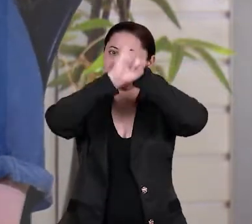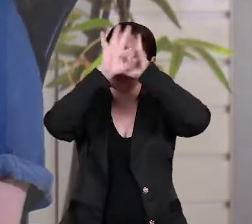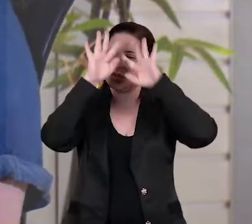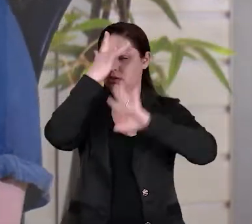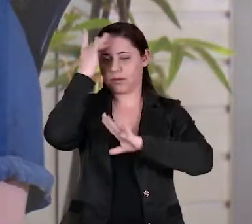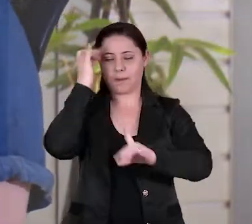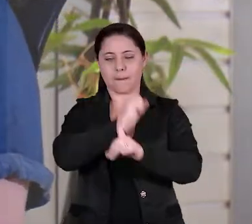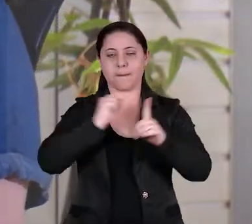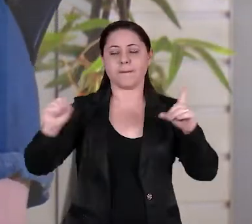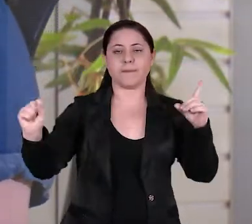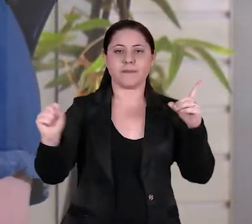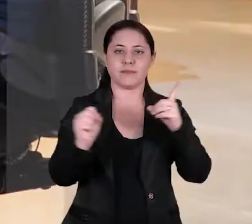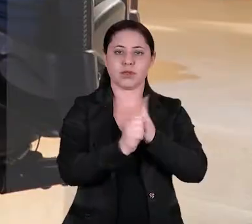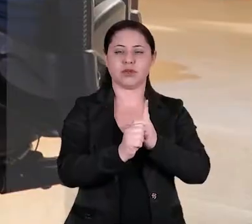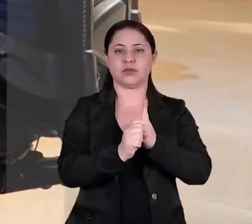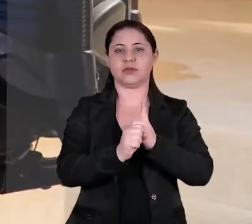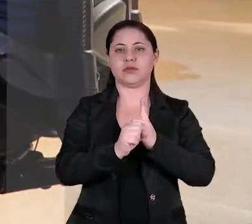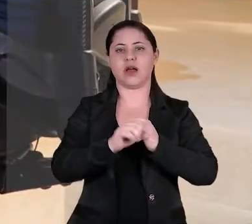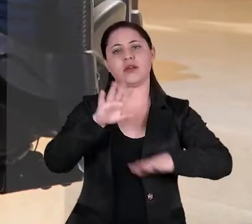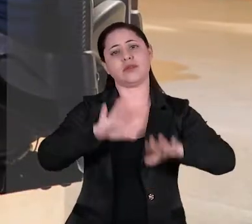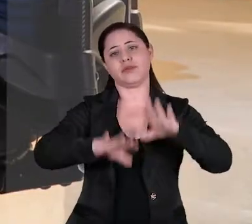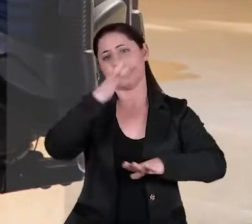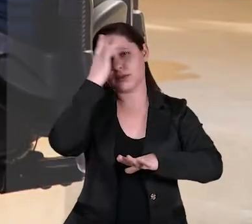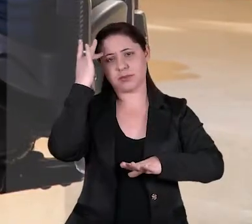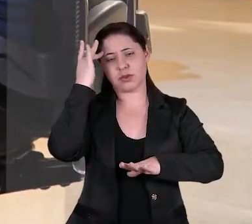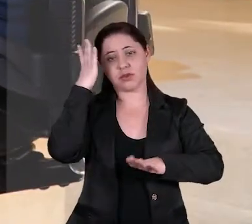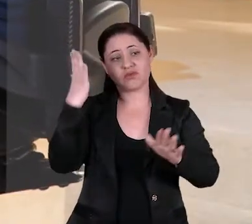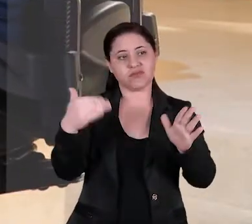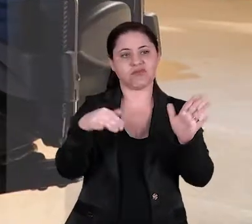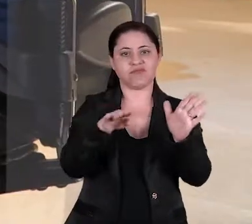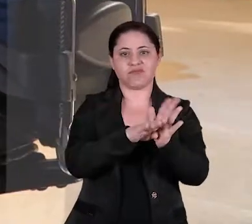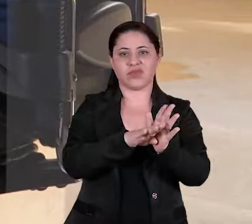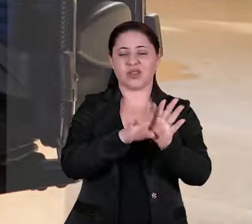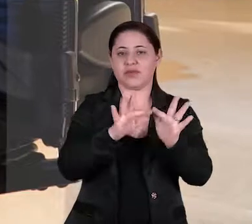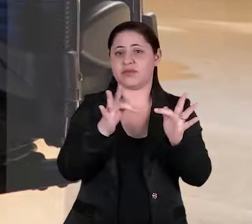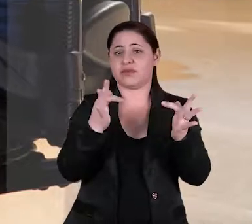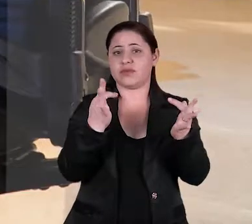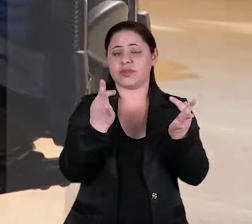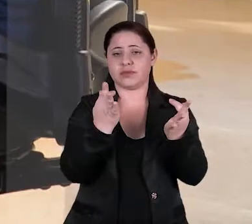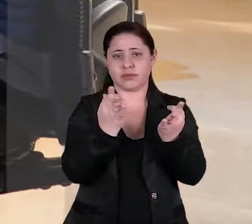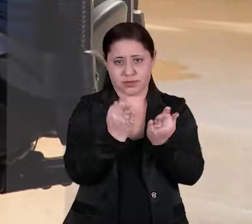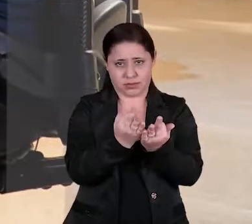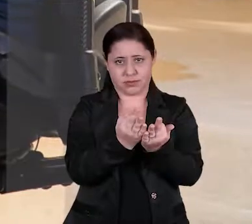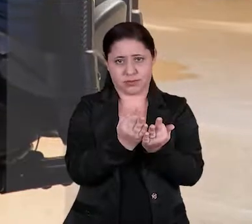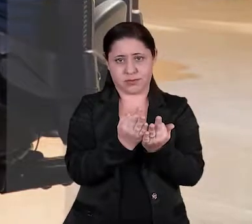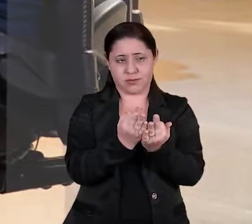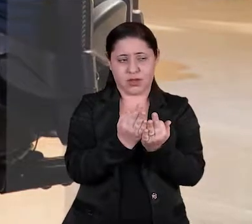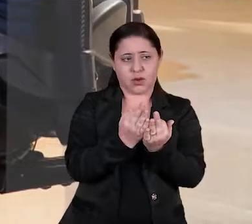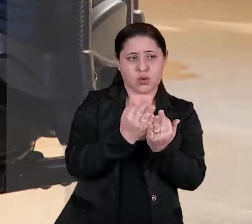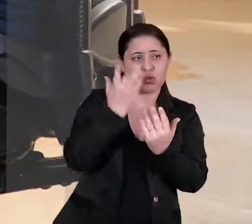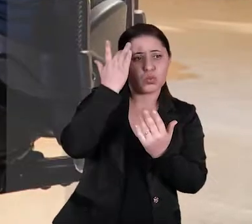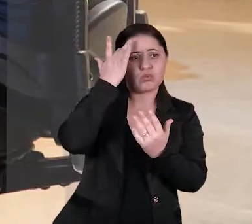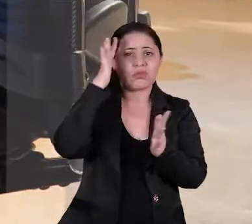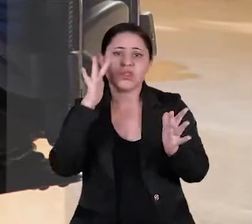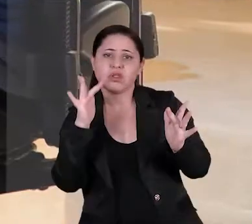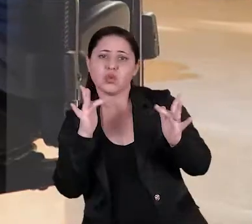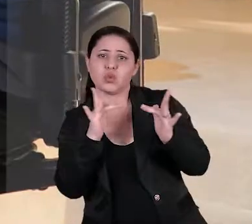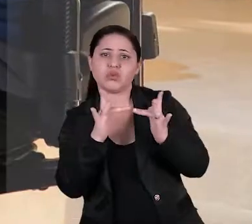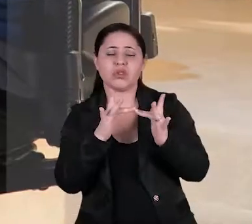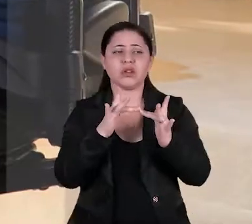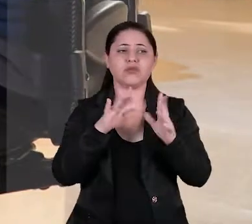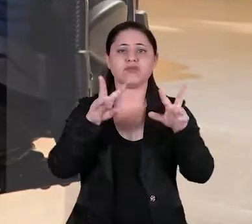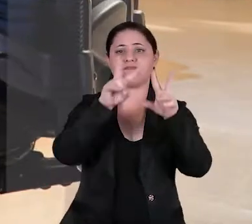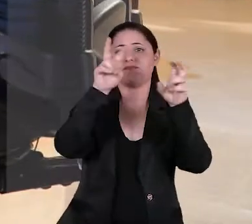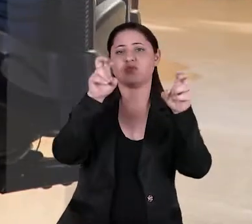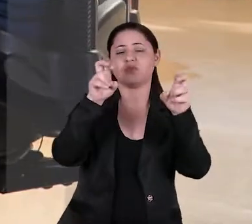esclarecer a população sobre isso. Muitas vezes as famílias que chegam para nós são famílias que não têm contato com